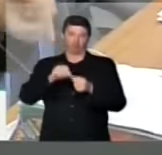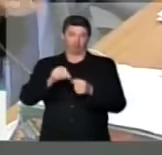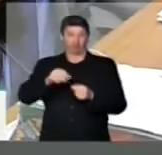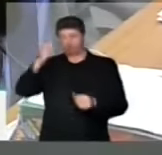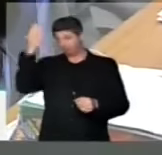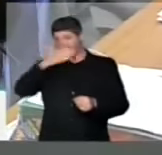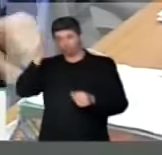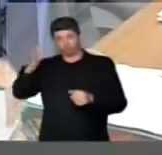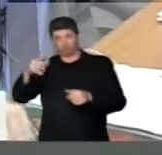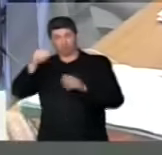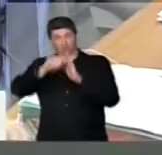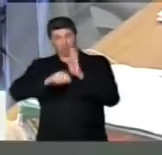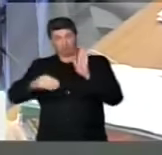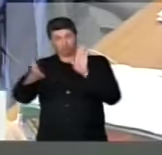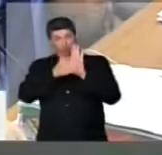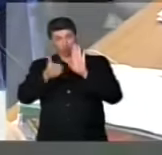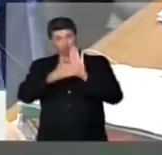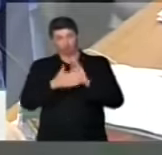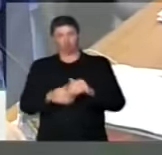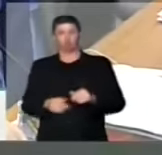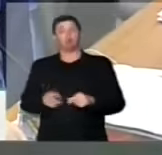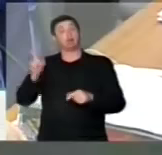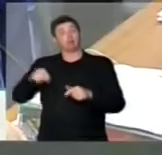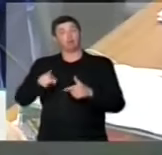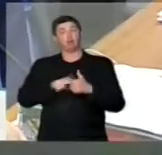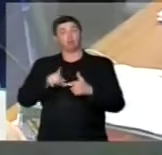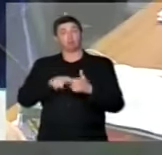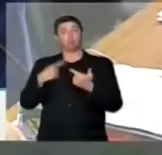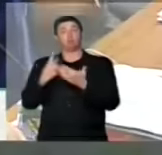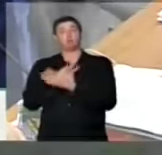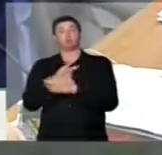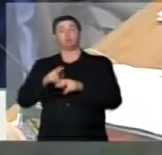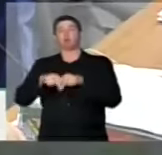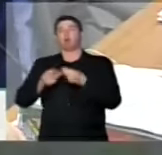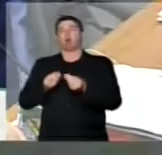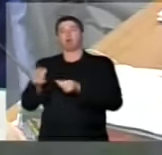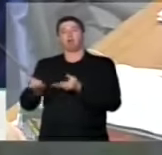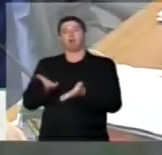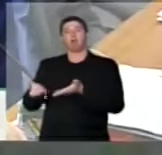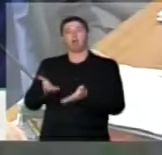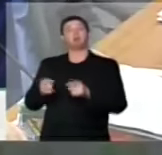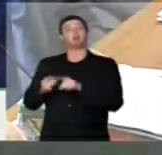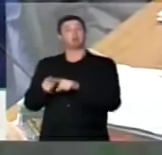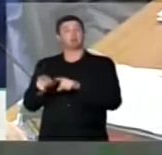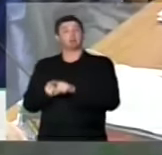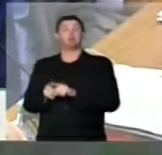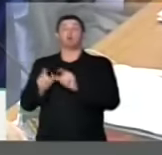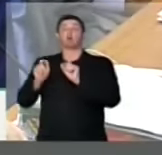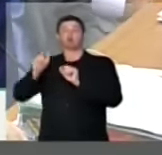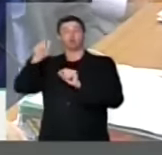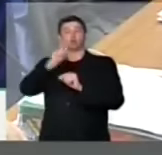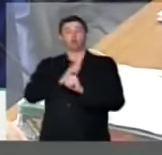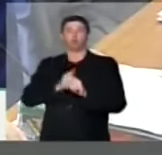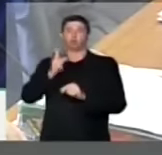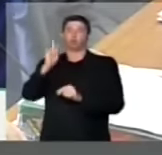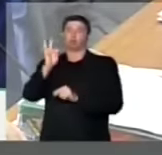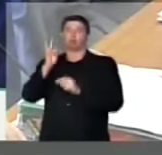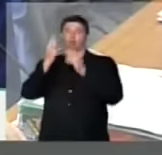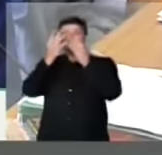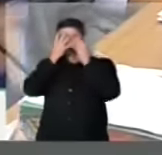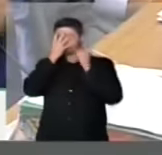comprovados no relatório, são consequências do modus operandi e do caráter que o PT revelou ao longo do